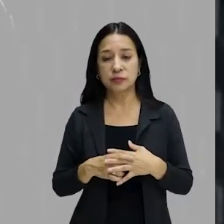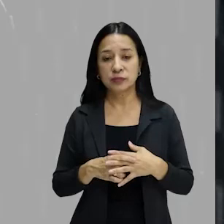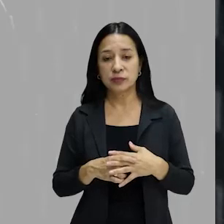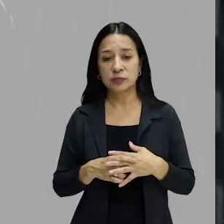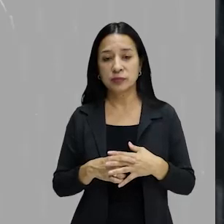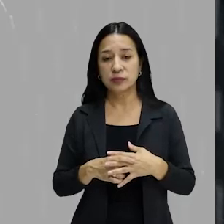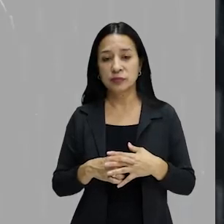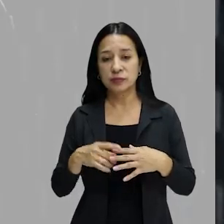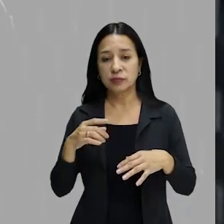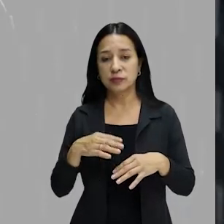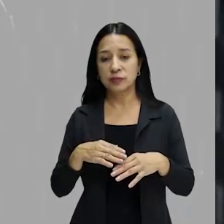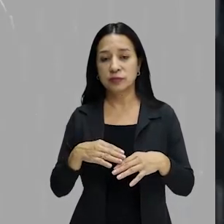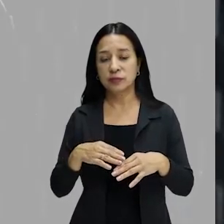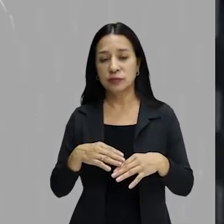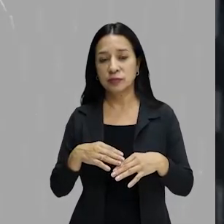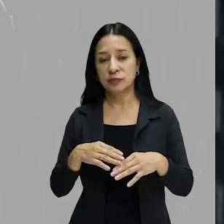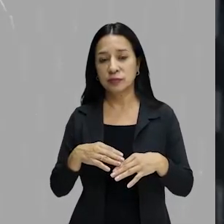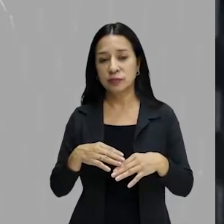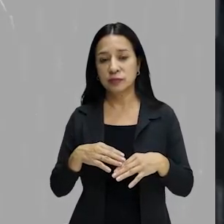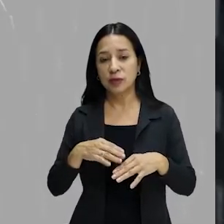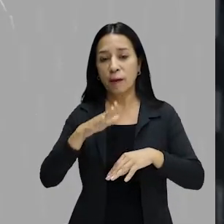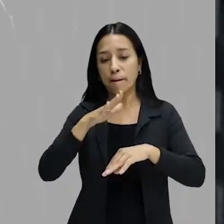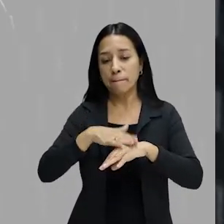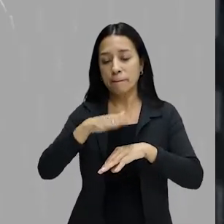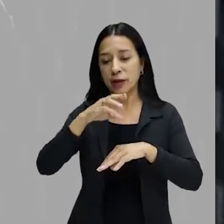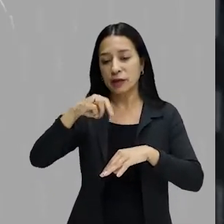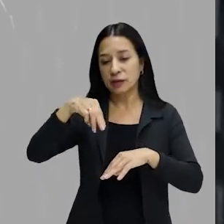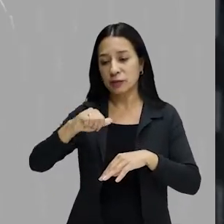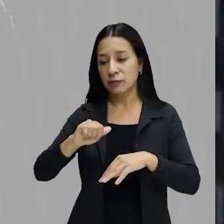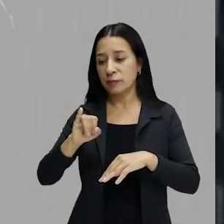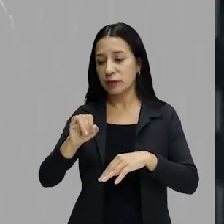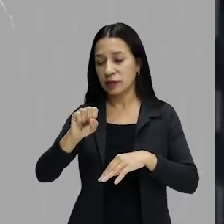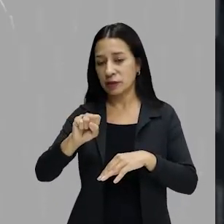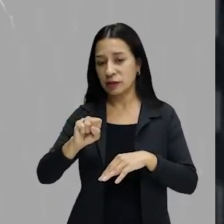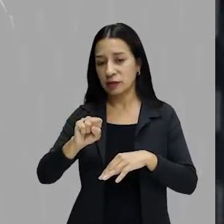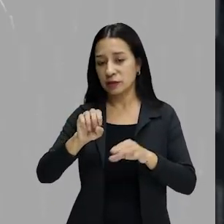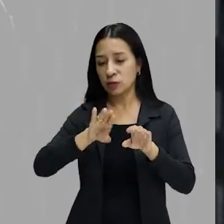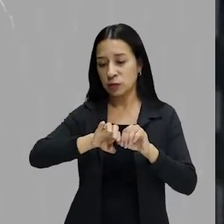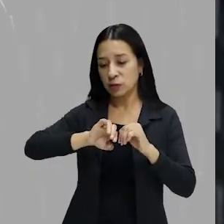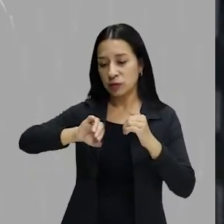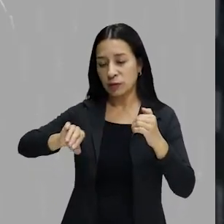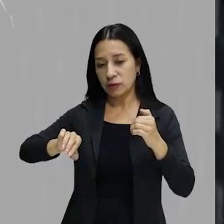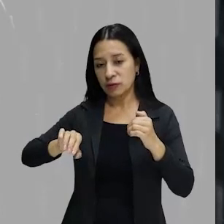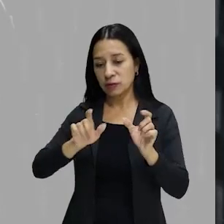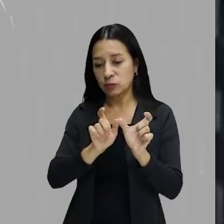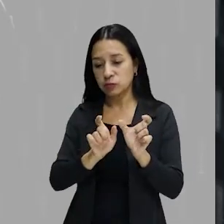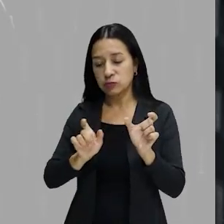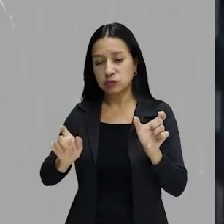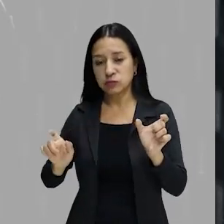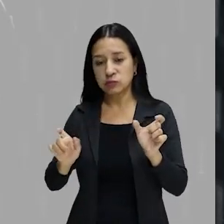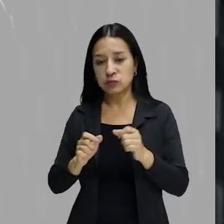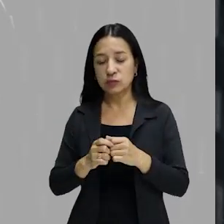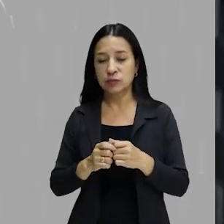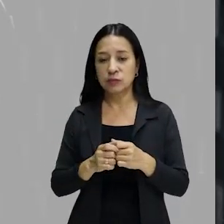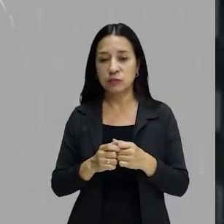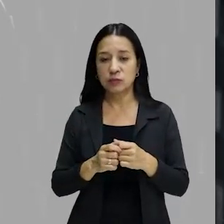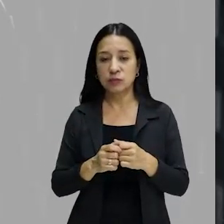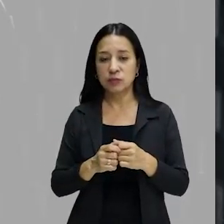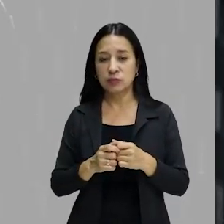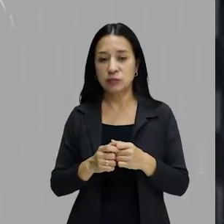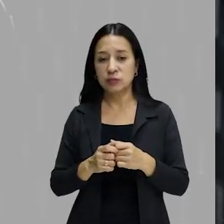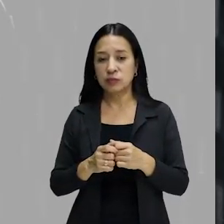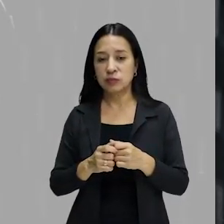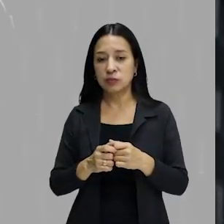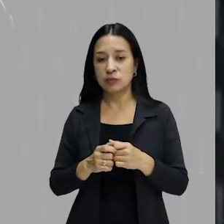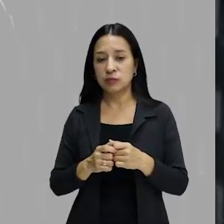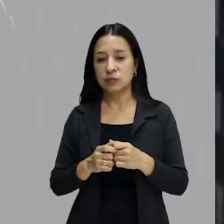quanto mais, mais. Então, aquela conjunção subordinativa que vem separada. Lembram? Na aula passada? Quando